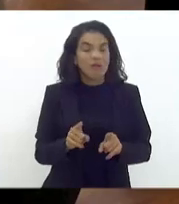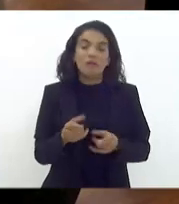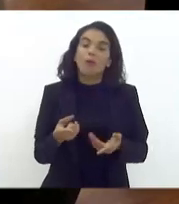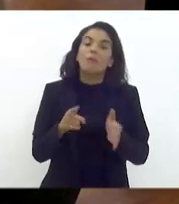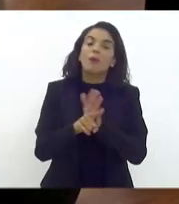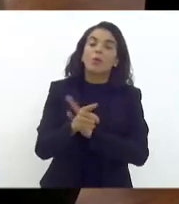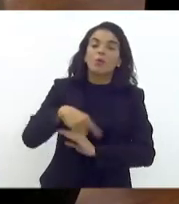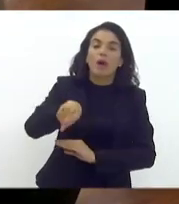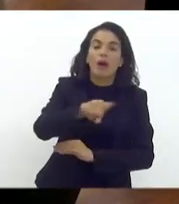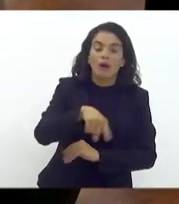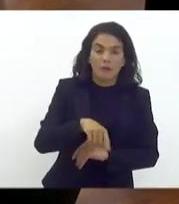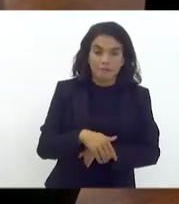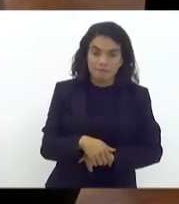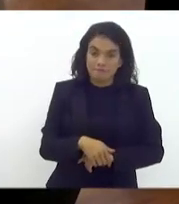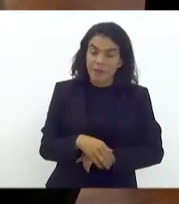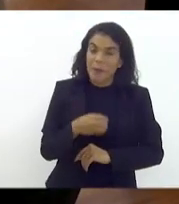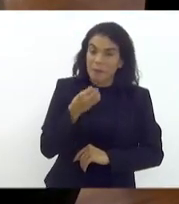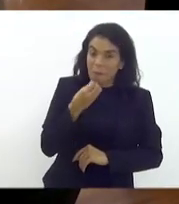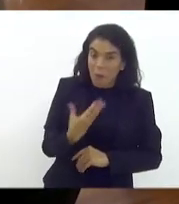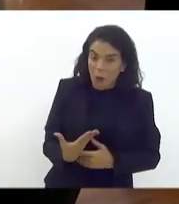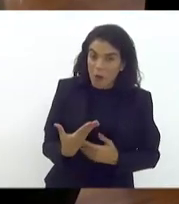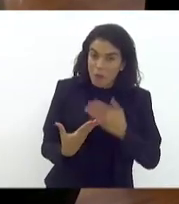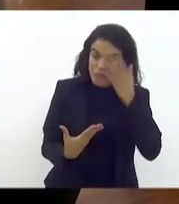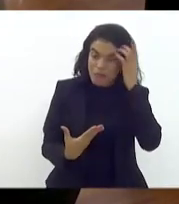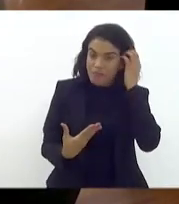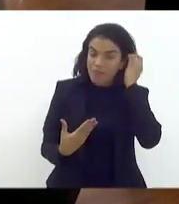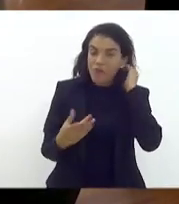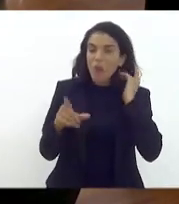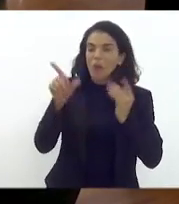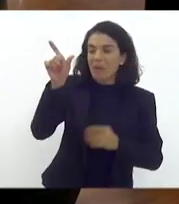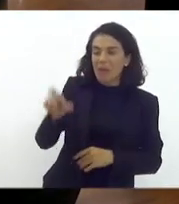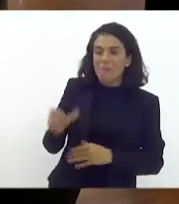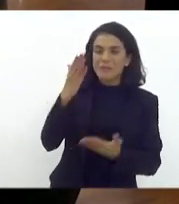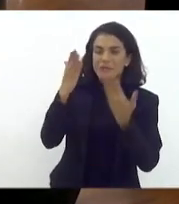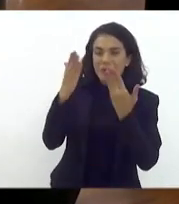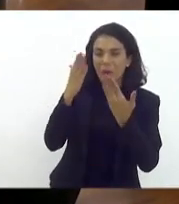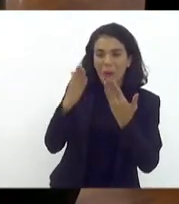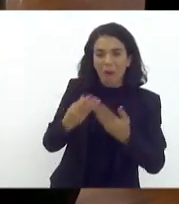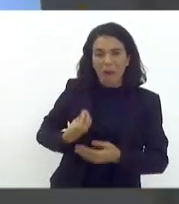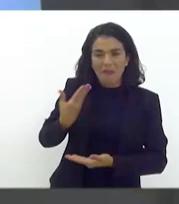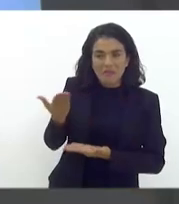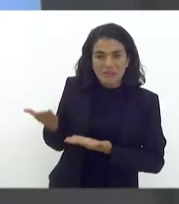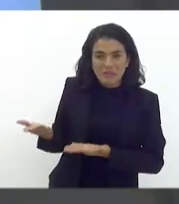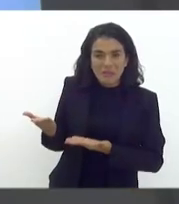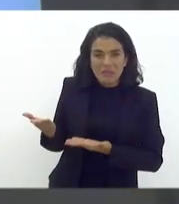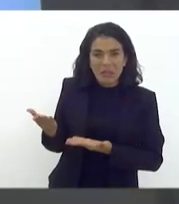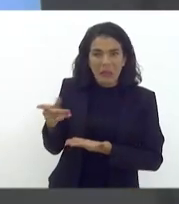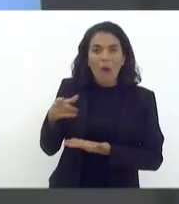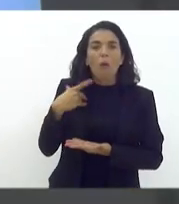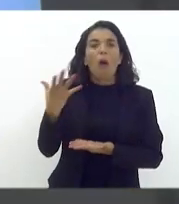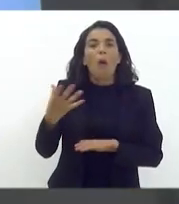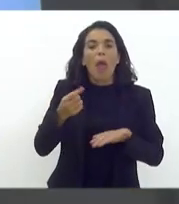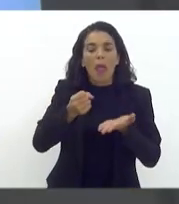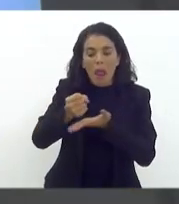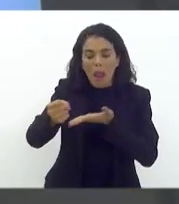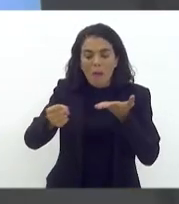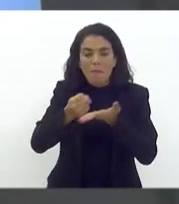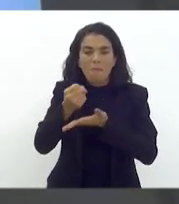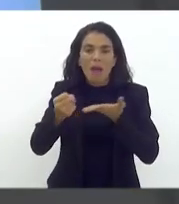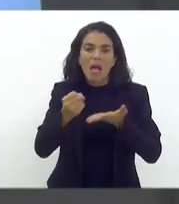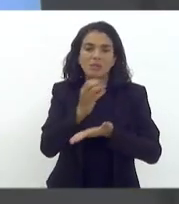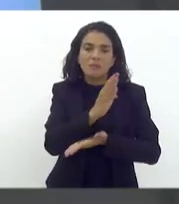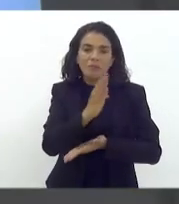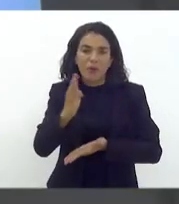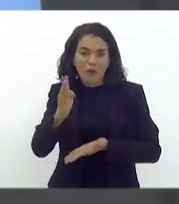é bom que que a Lilian foi um psicóloga tá fazendo aqui qual é a fonte das informações para quando uma pessoa